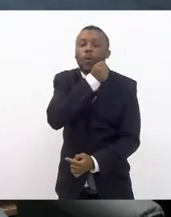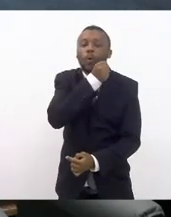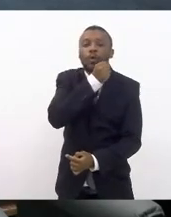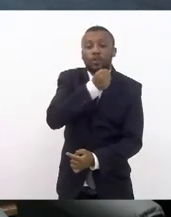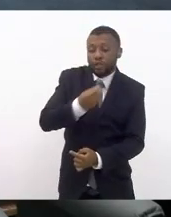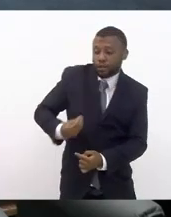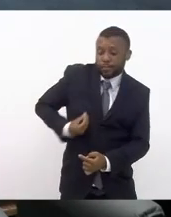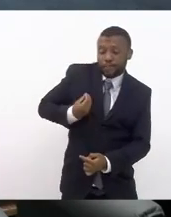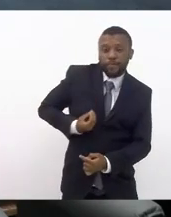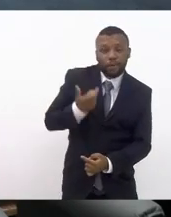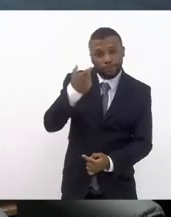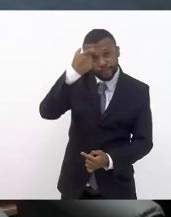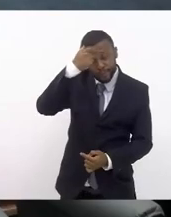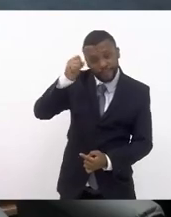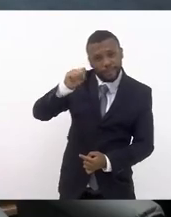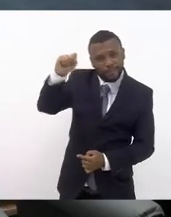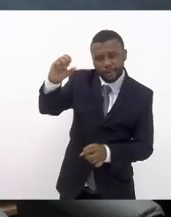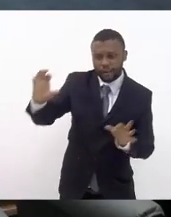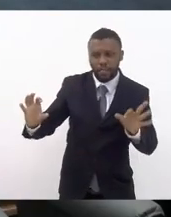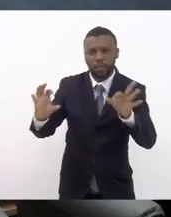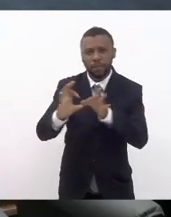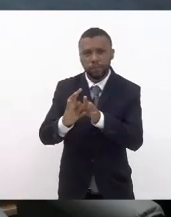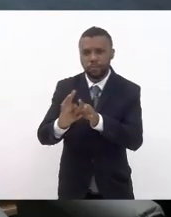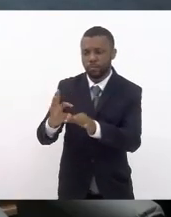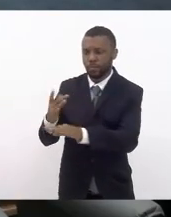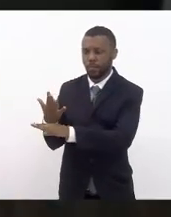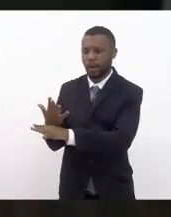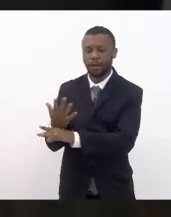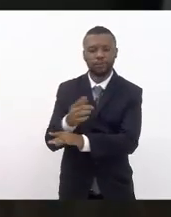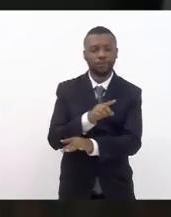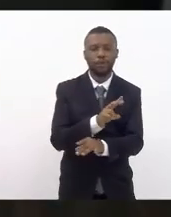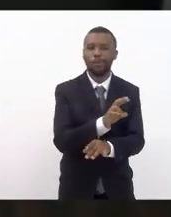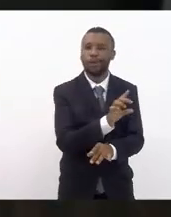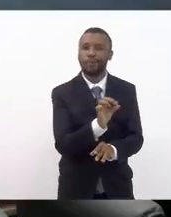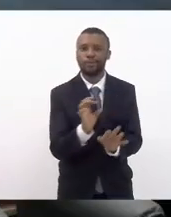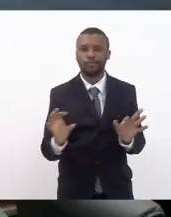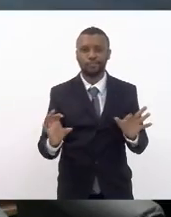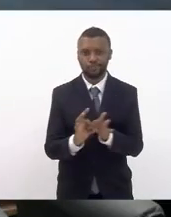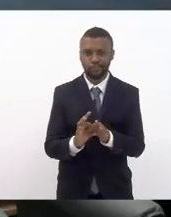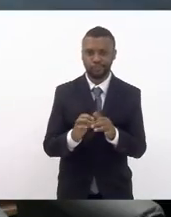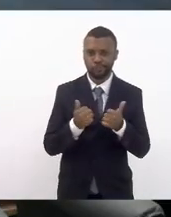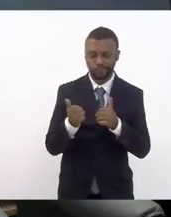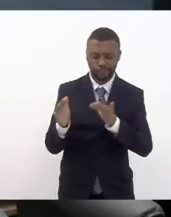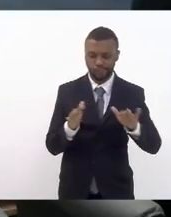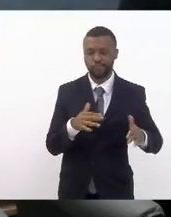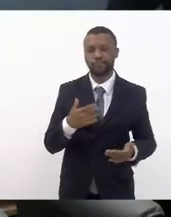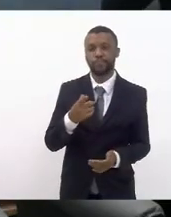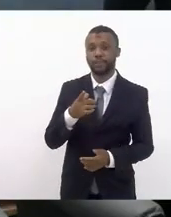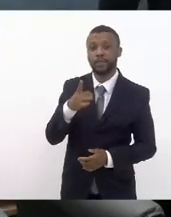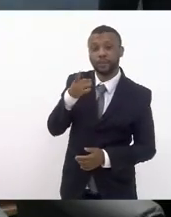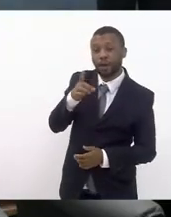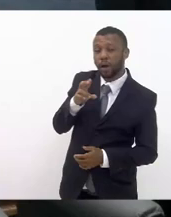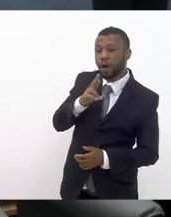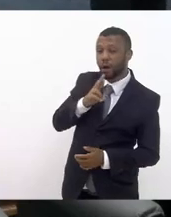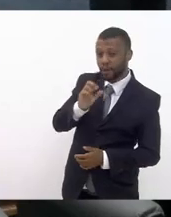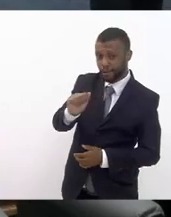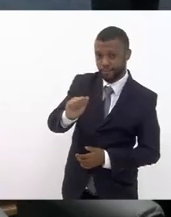consciência. Viva a fusão, o UERJ e o ESO. Deputado Rodrigo Amorim. Senhor presidente, em primeiro lugar,